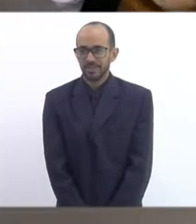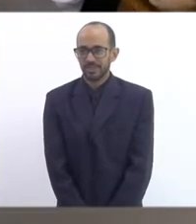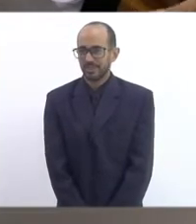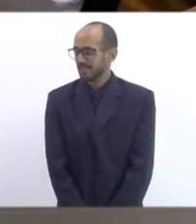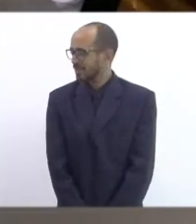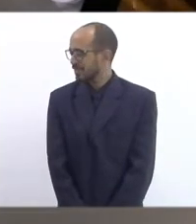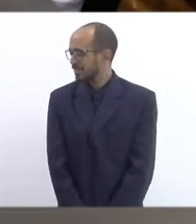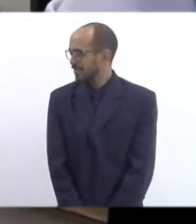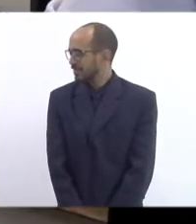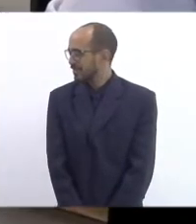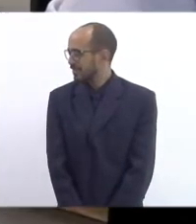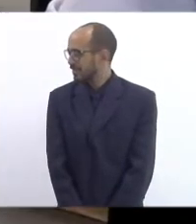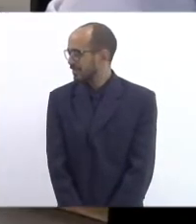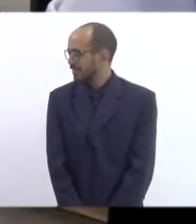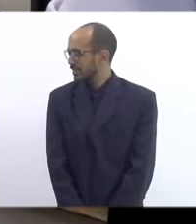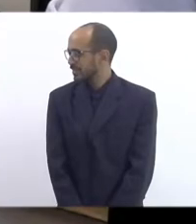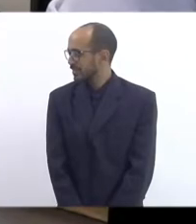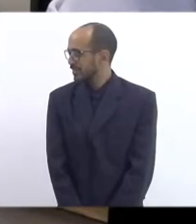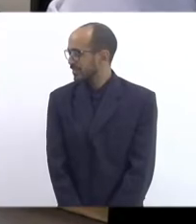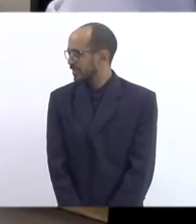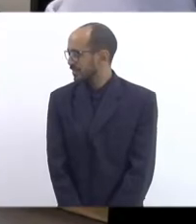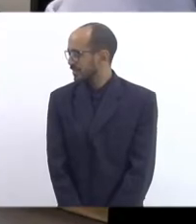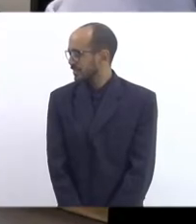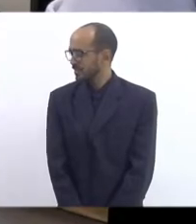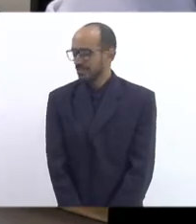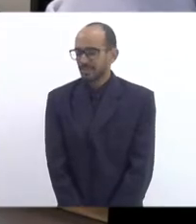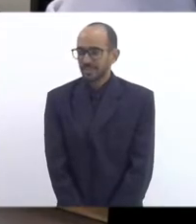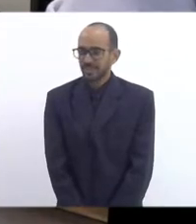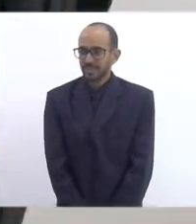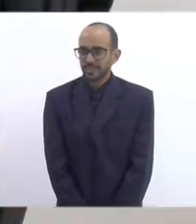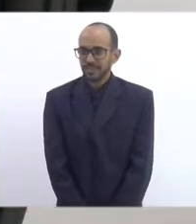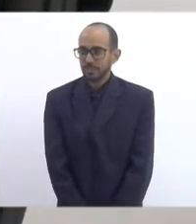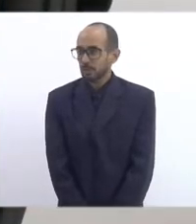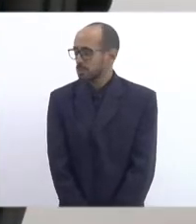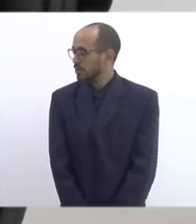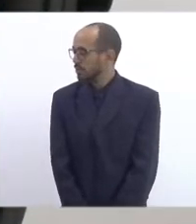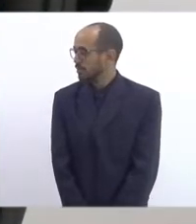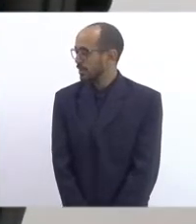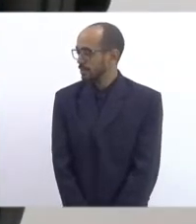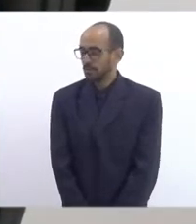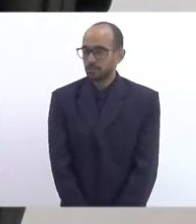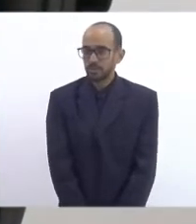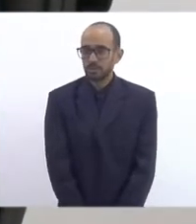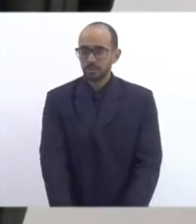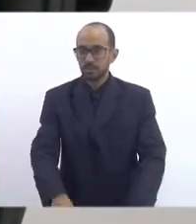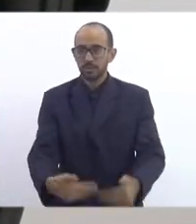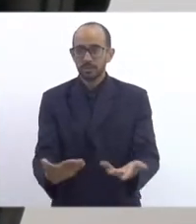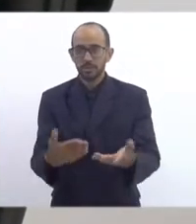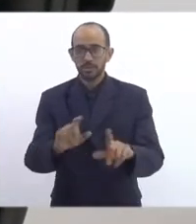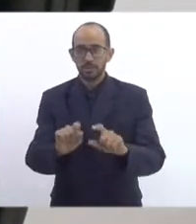aqui. Começando bacana. Pelo presidente Márcio Pacheco. Ah, eu uso. Eu adoraria.